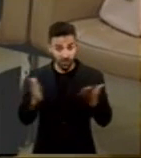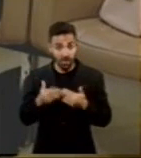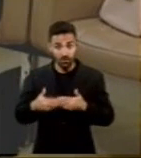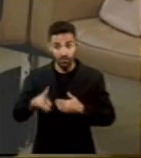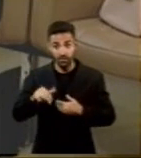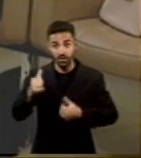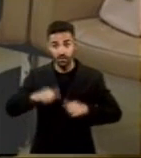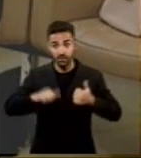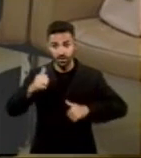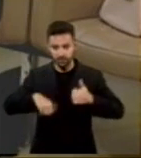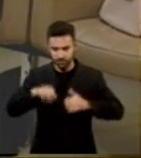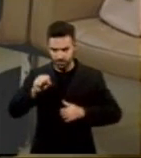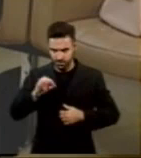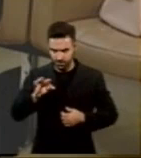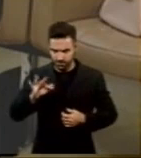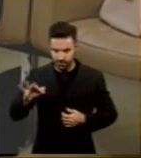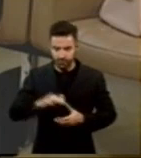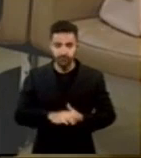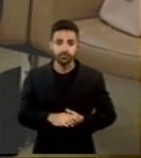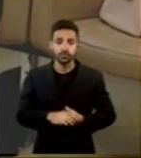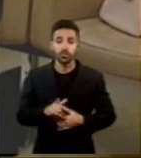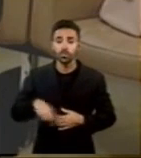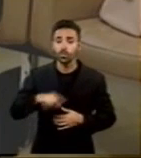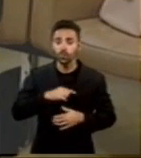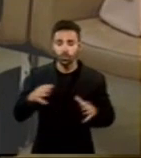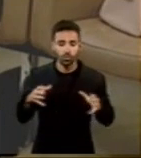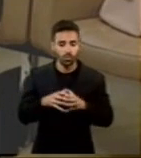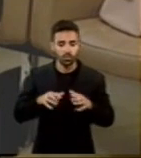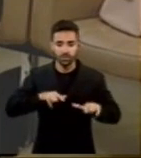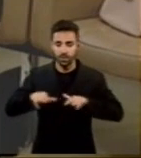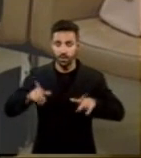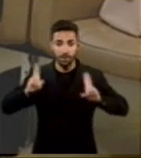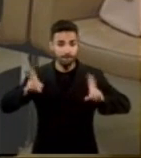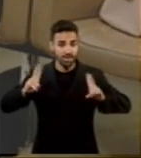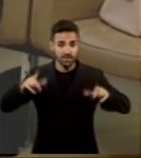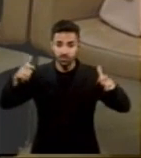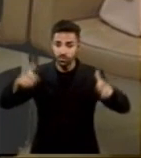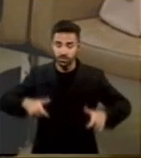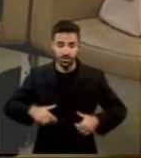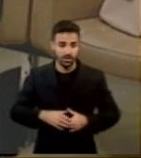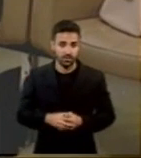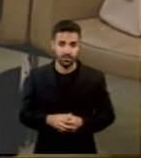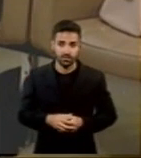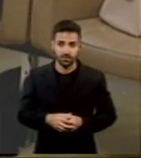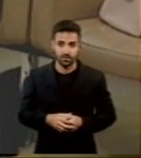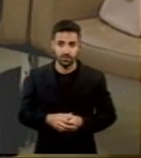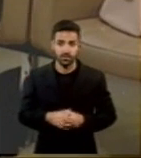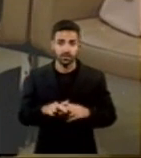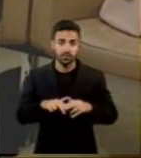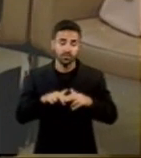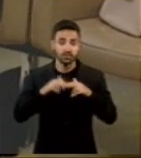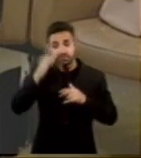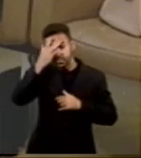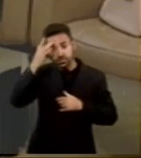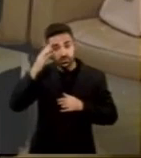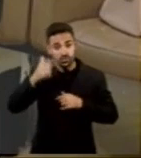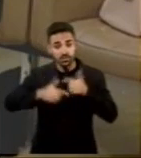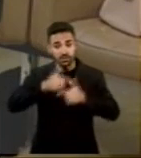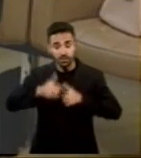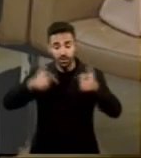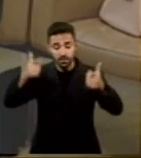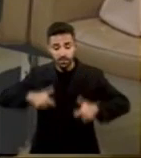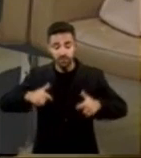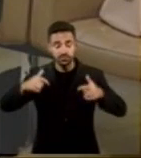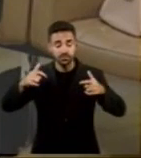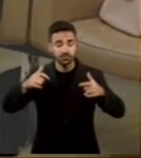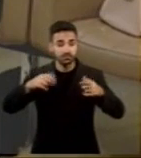do Supremo, eles trabalhavam no mesmo ambiente. Então, não é justo que eu trate pessoas que estão trabalhando no mesmo ambiente,